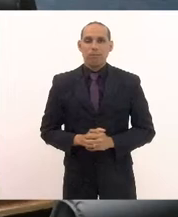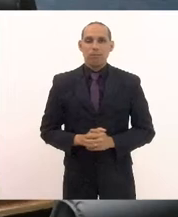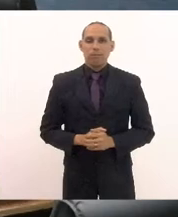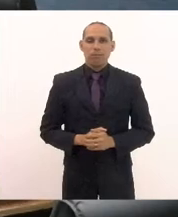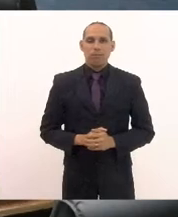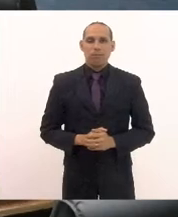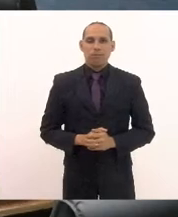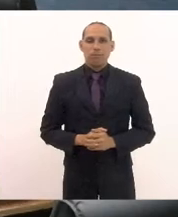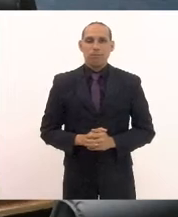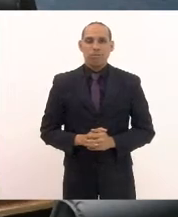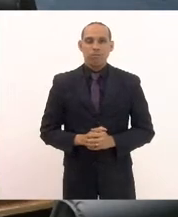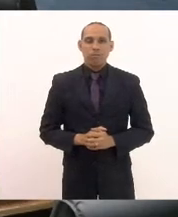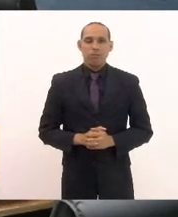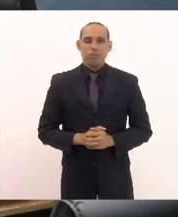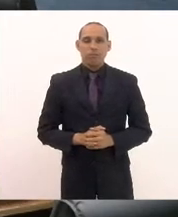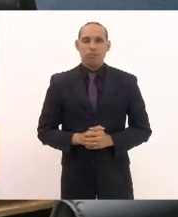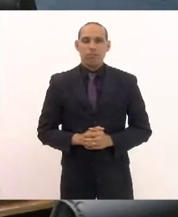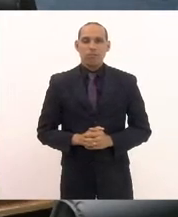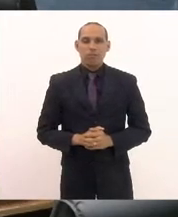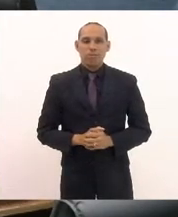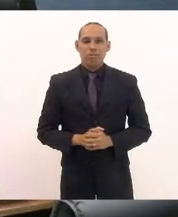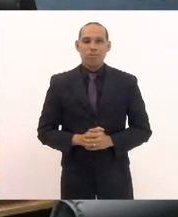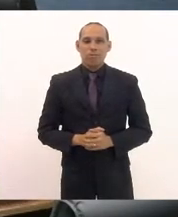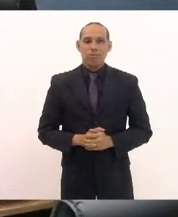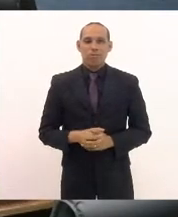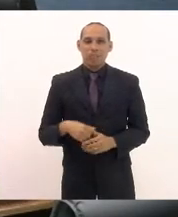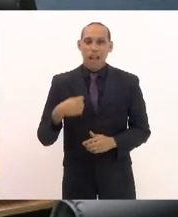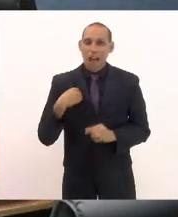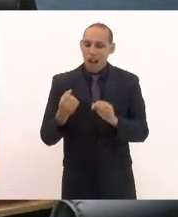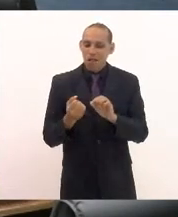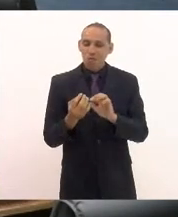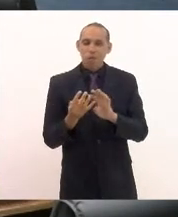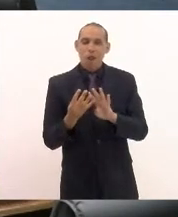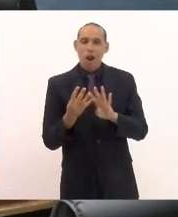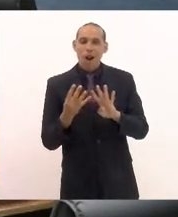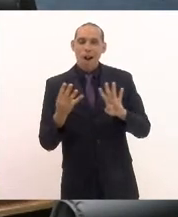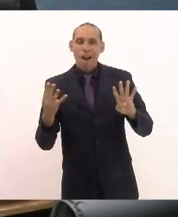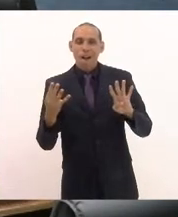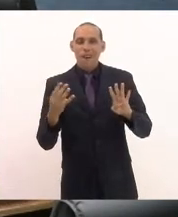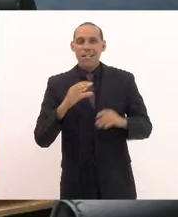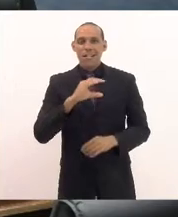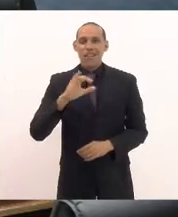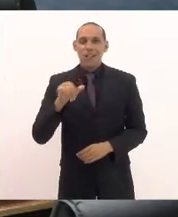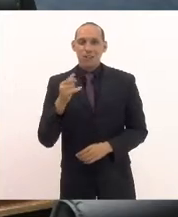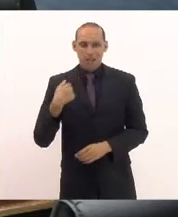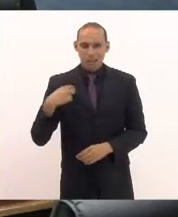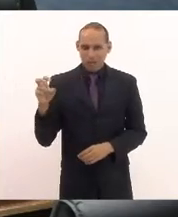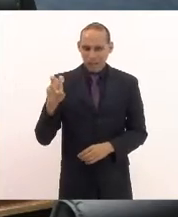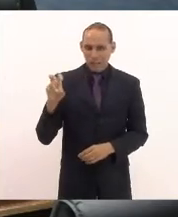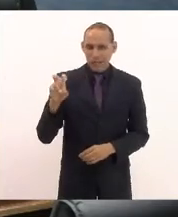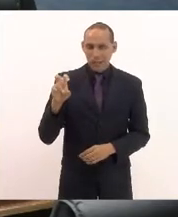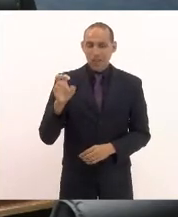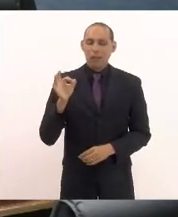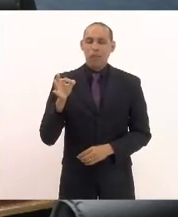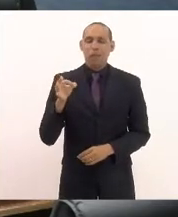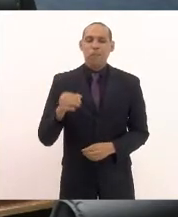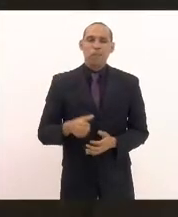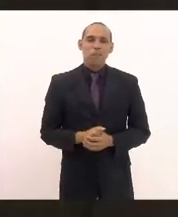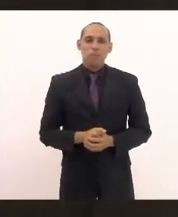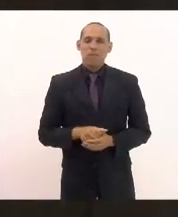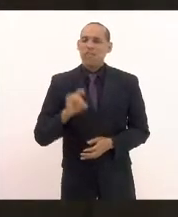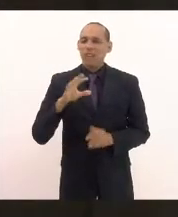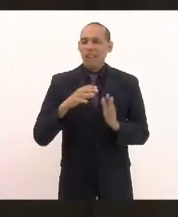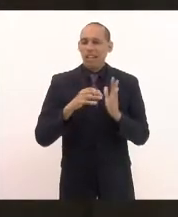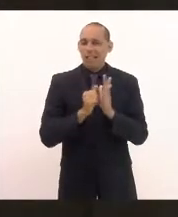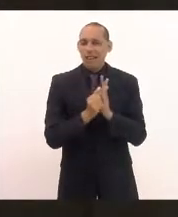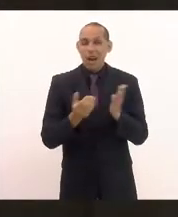Em vossa opinião? Eu sou, na lista da CCJ, eu sou o quinto, né? Quinto. Só estou